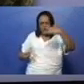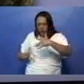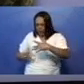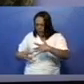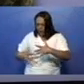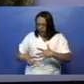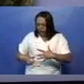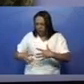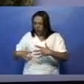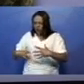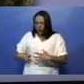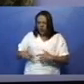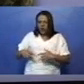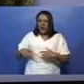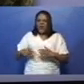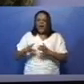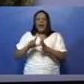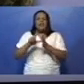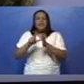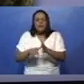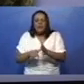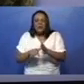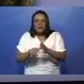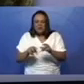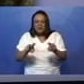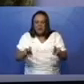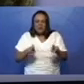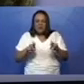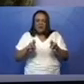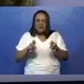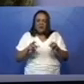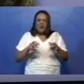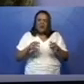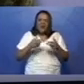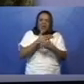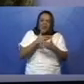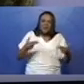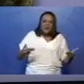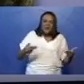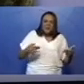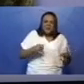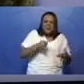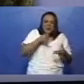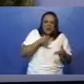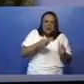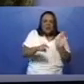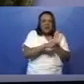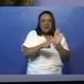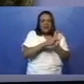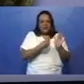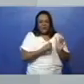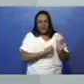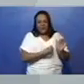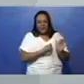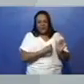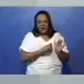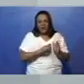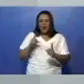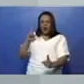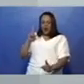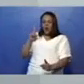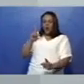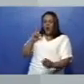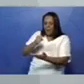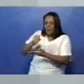negativo, como as tristezas, o sofrimento e uma punição por isso. Então essa aqui é a primeira história. É o mito